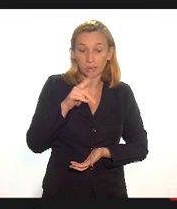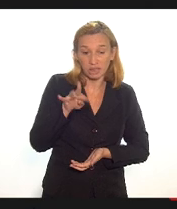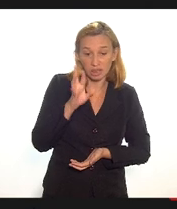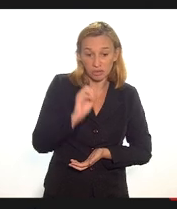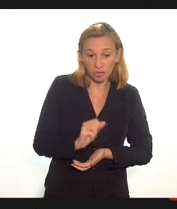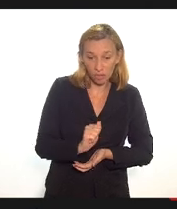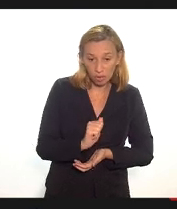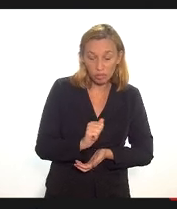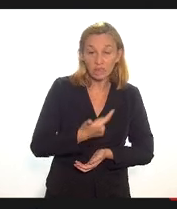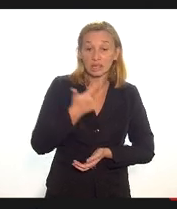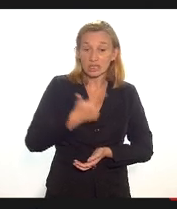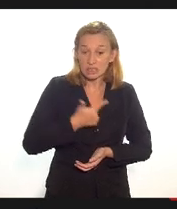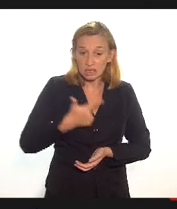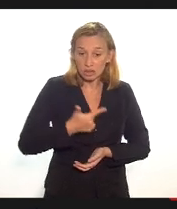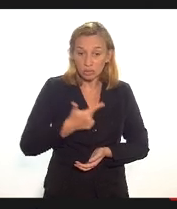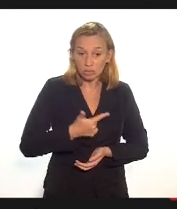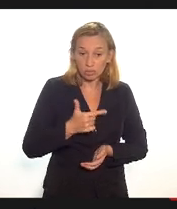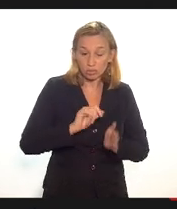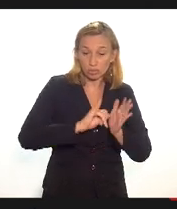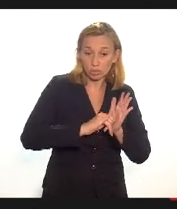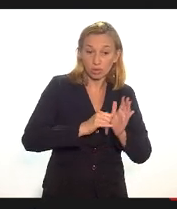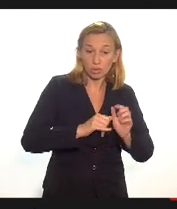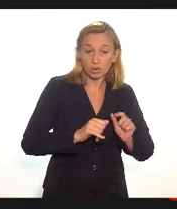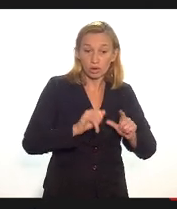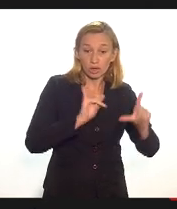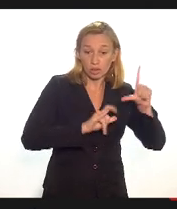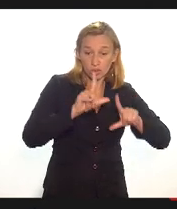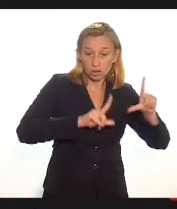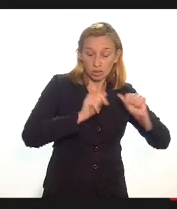segundo publicado na mídia, né?